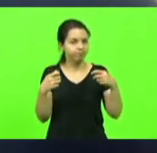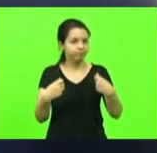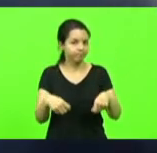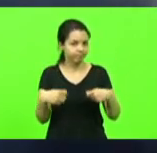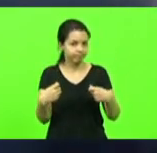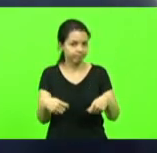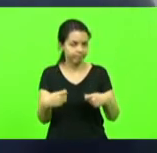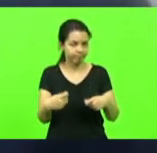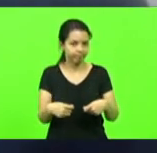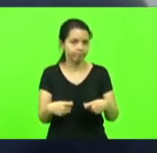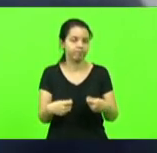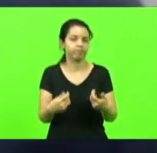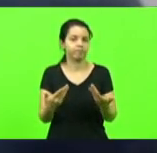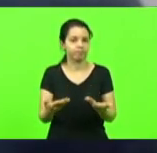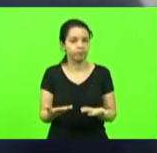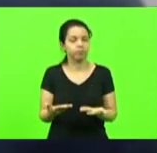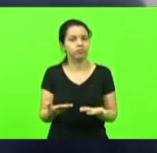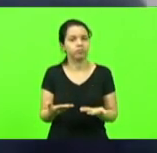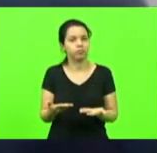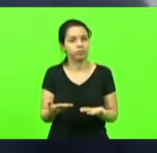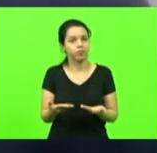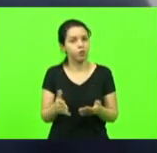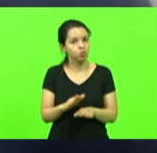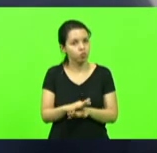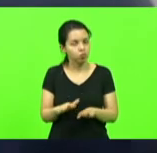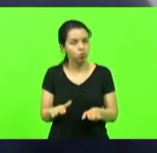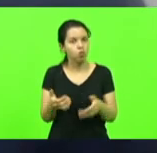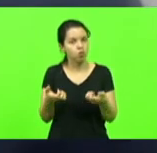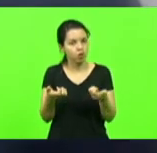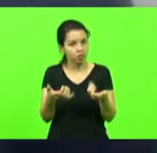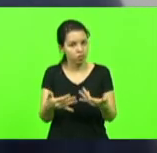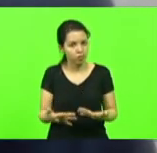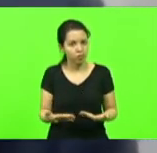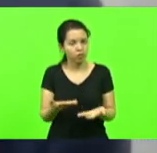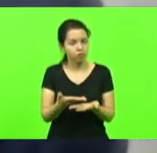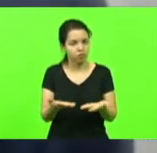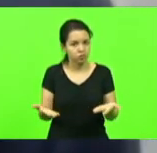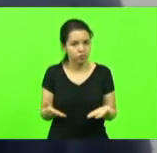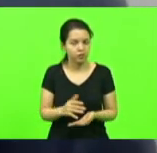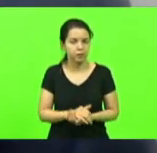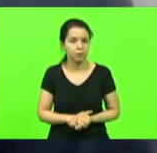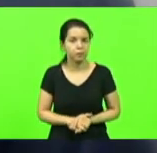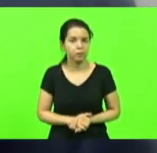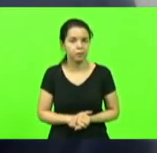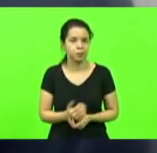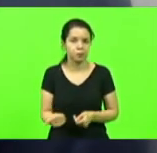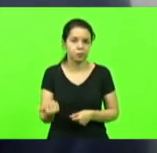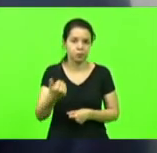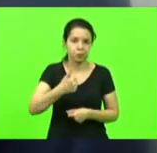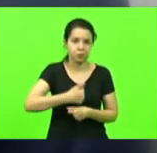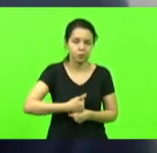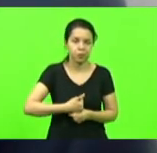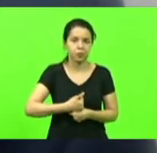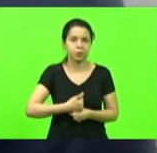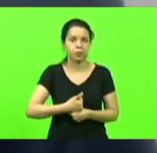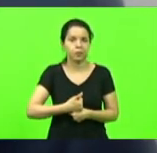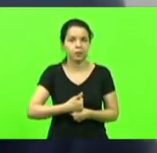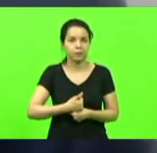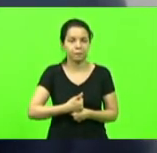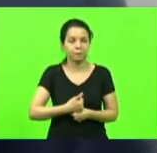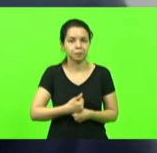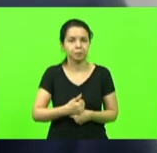contrapartida. Tá? Então, é basicamente isso que eu queria deixar para vocês e queria assumir de levar